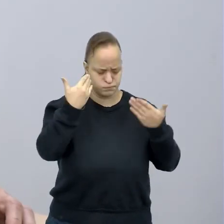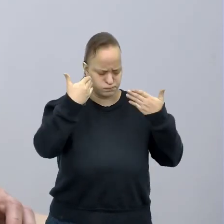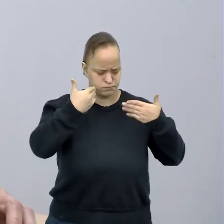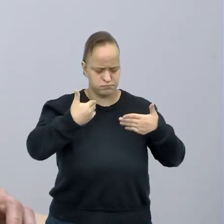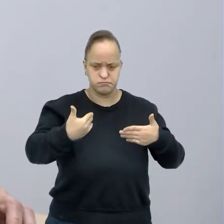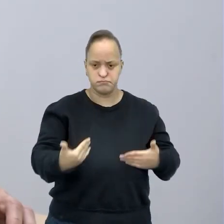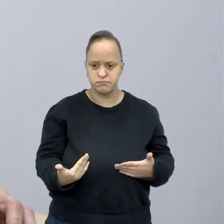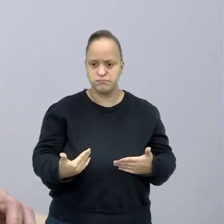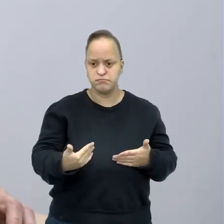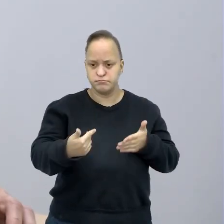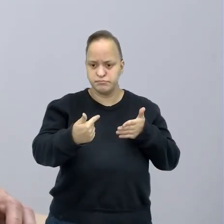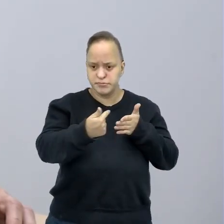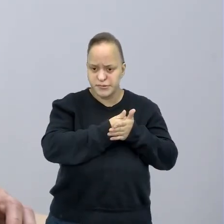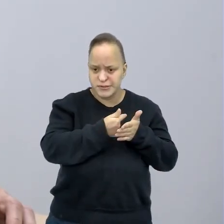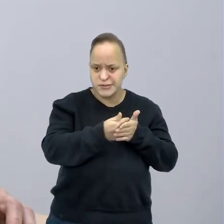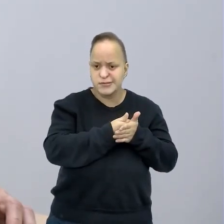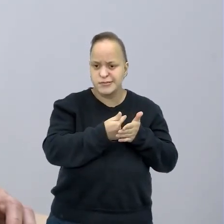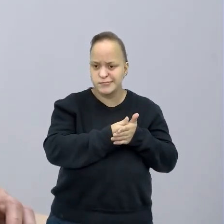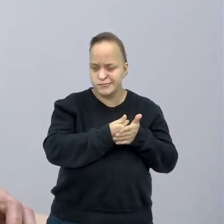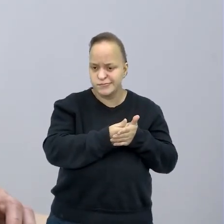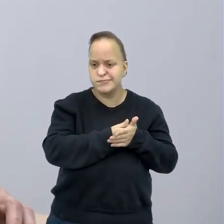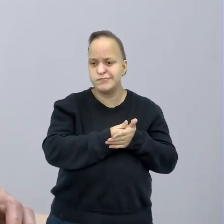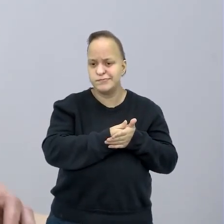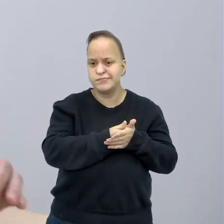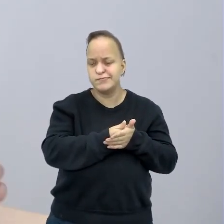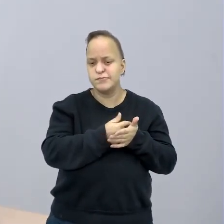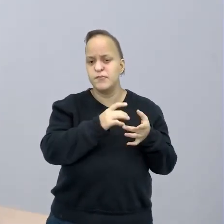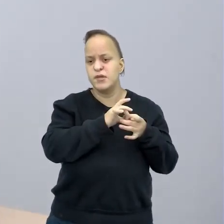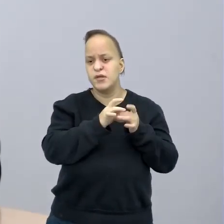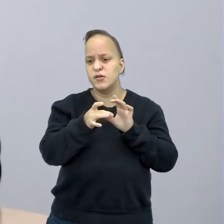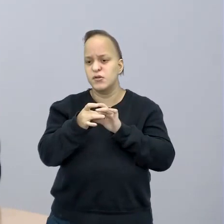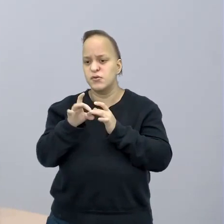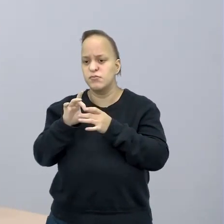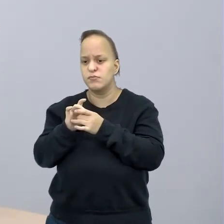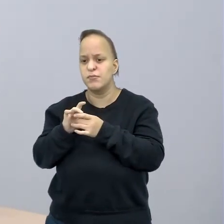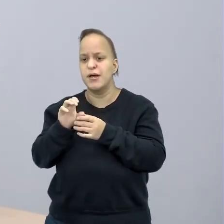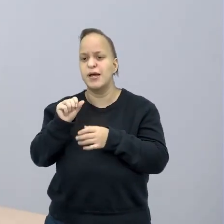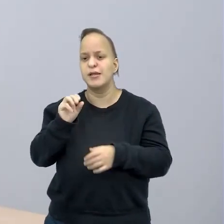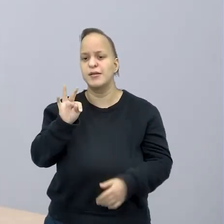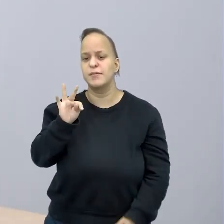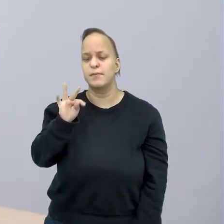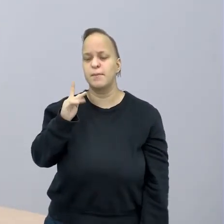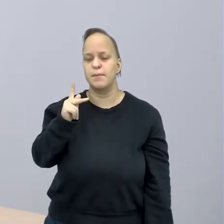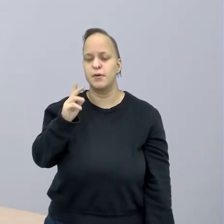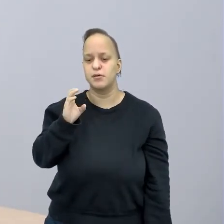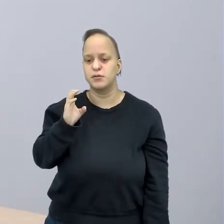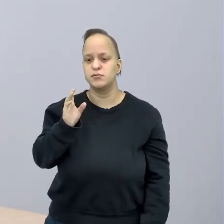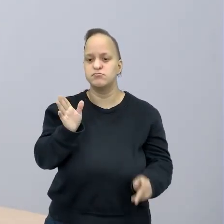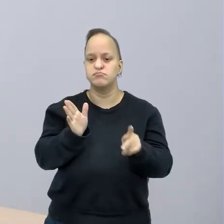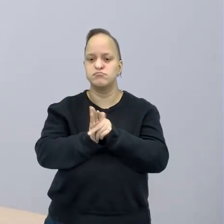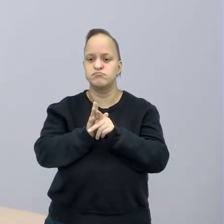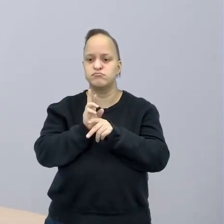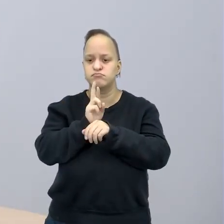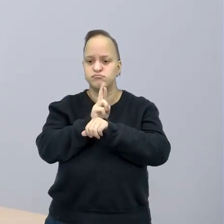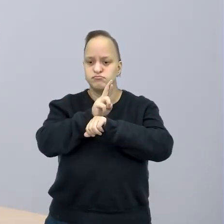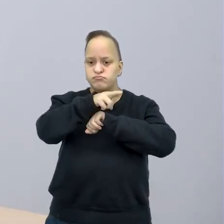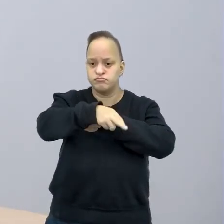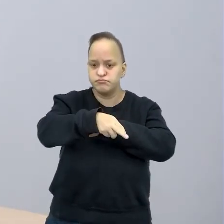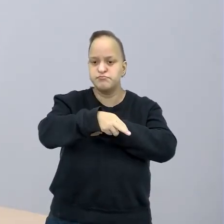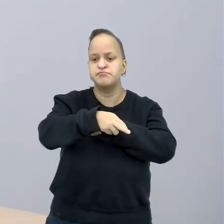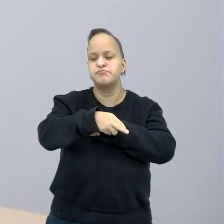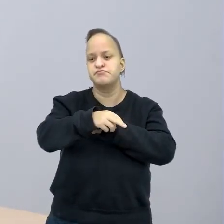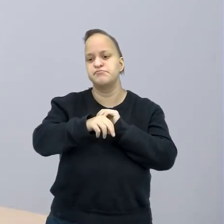Vamos fazer uma contextualização aqui com a nossa ATPC de recuperação, né? Vamos falar importante que a gente falou sobre a